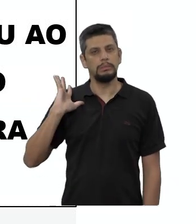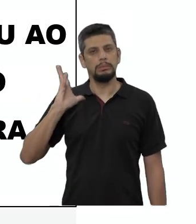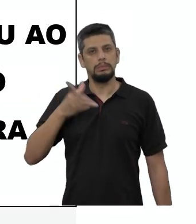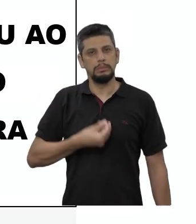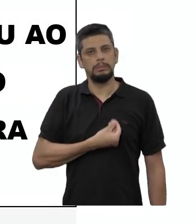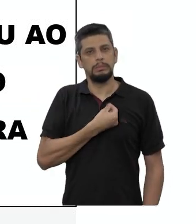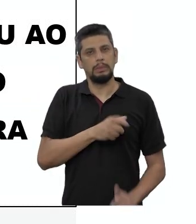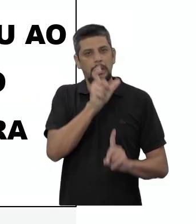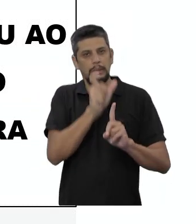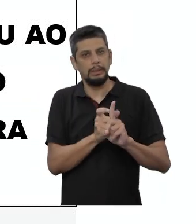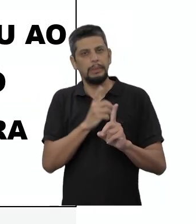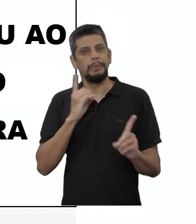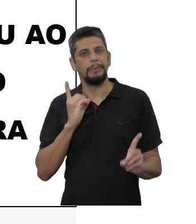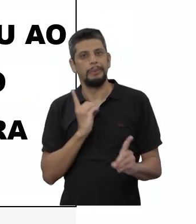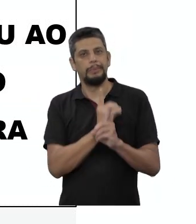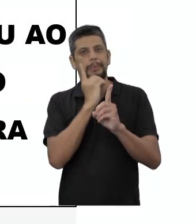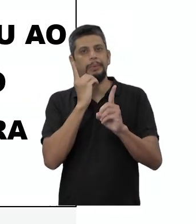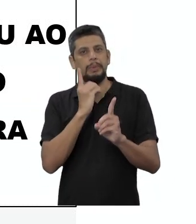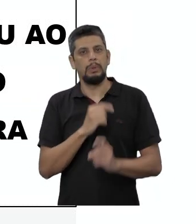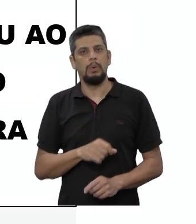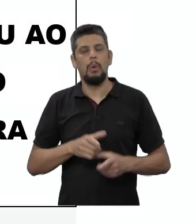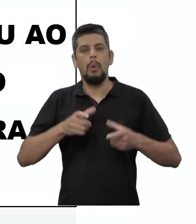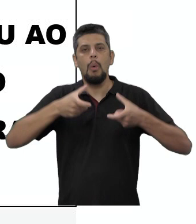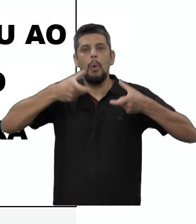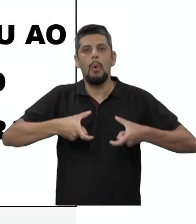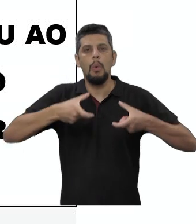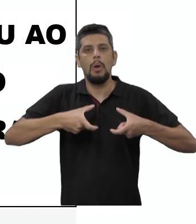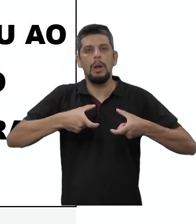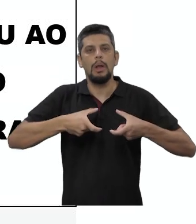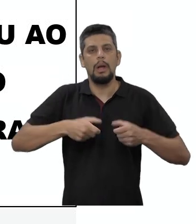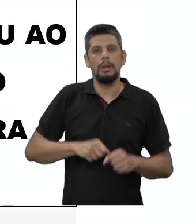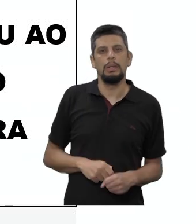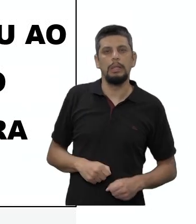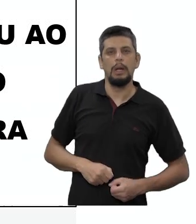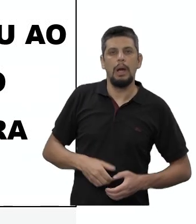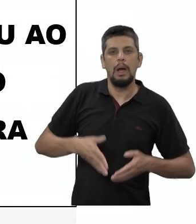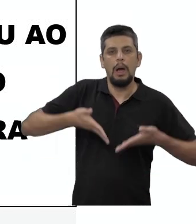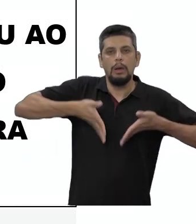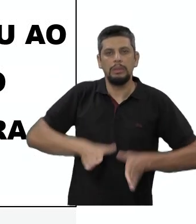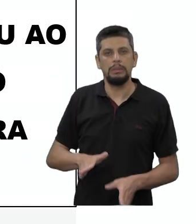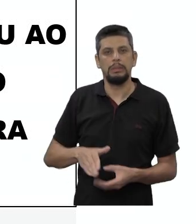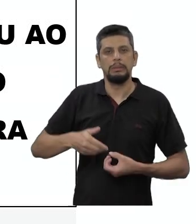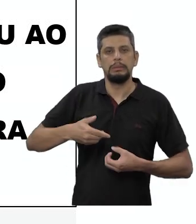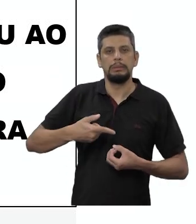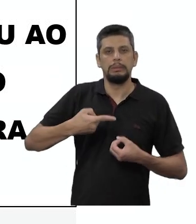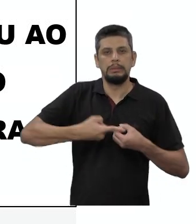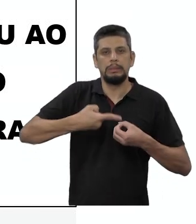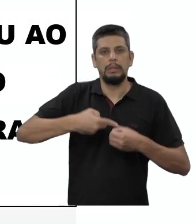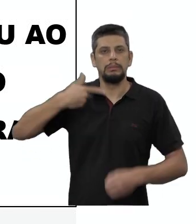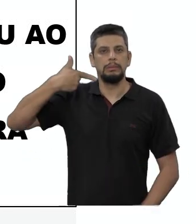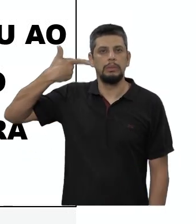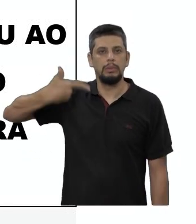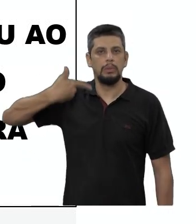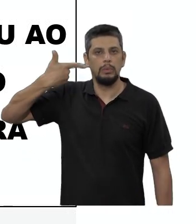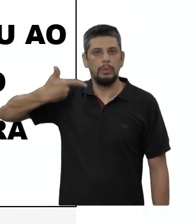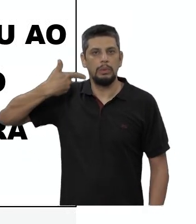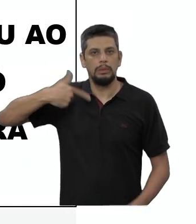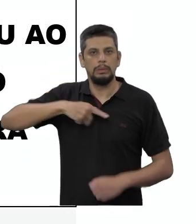Nós aqui na biografia do Charlie Chaplin também encontramos o local onde ele nasceu, que foi em Londres, na Inglaterra.